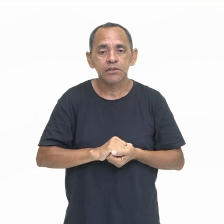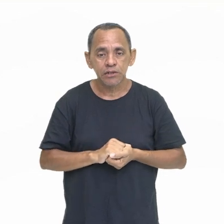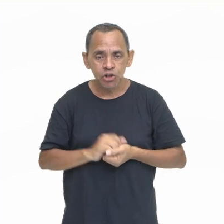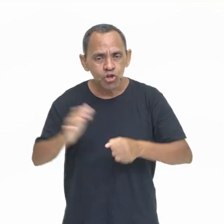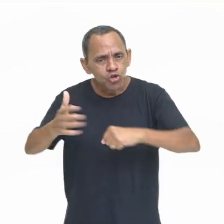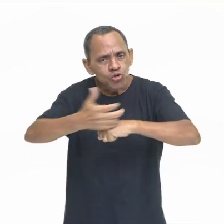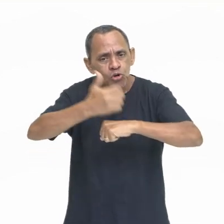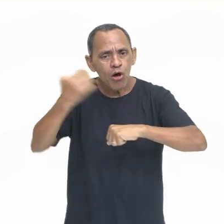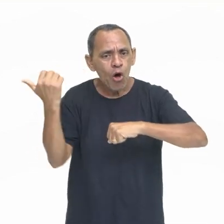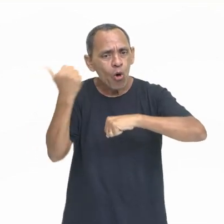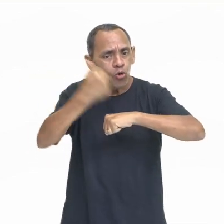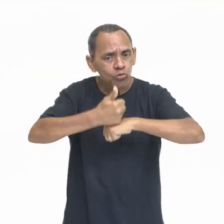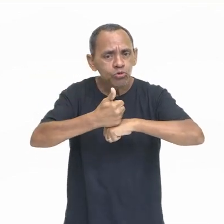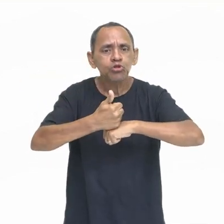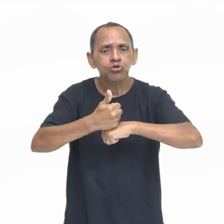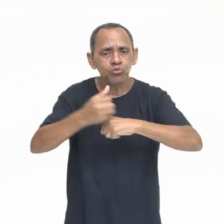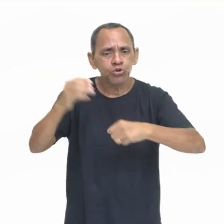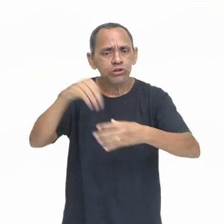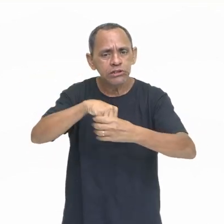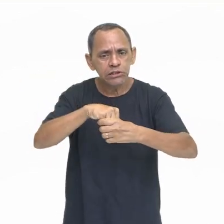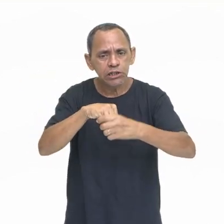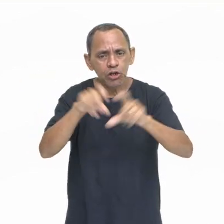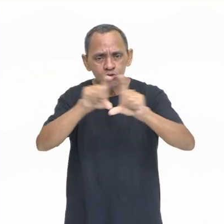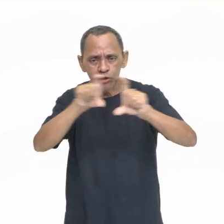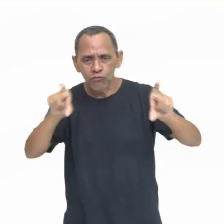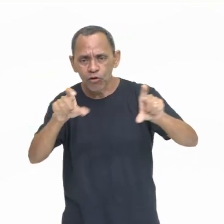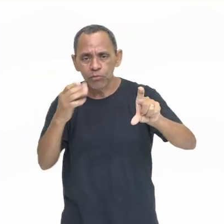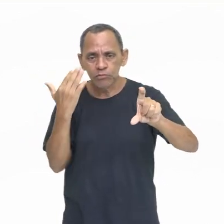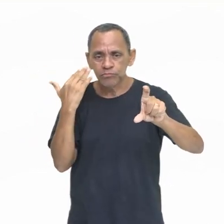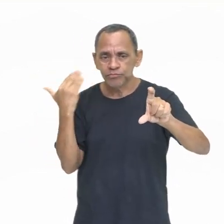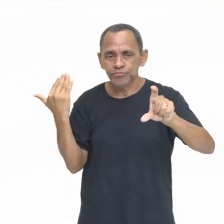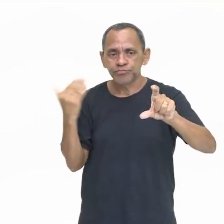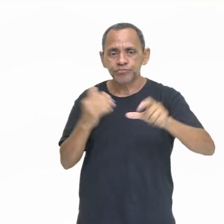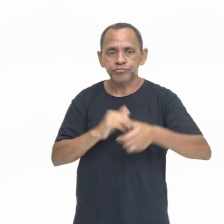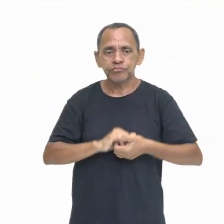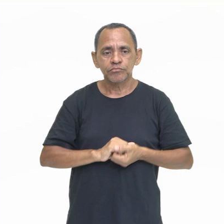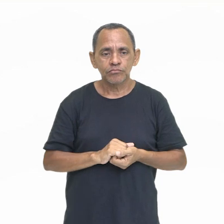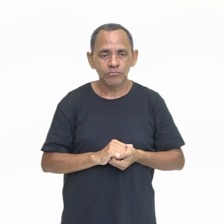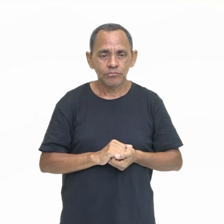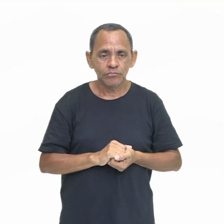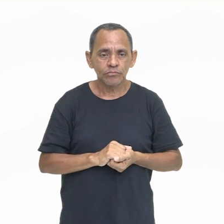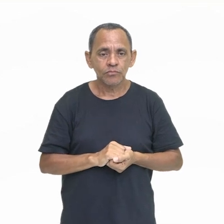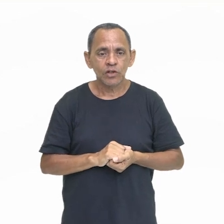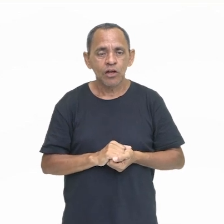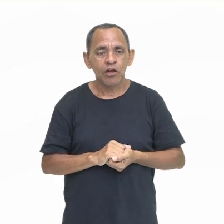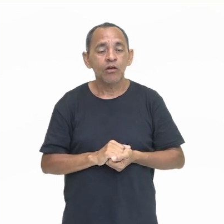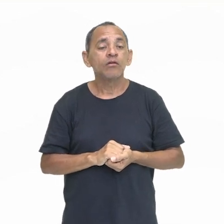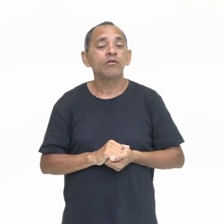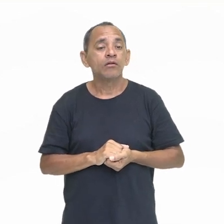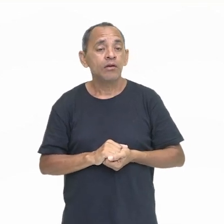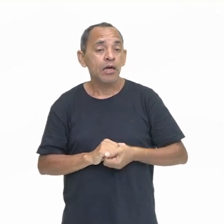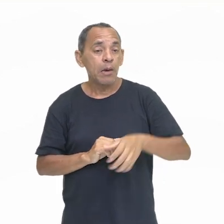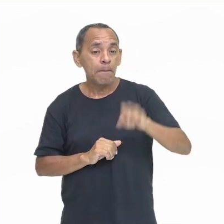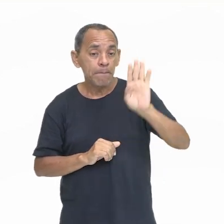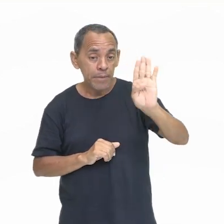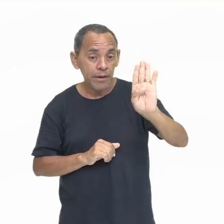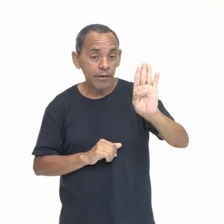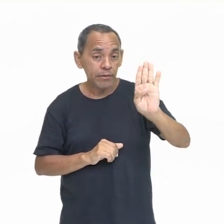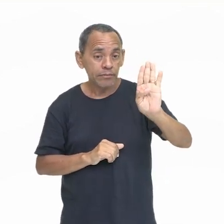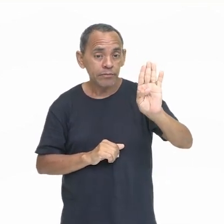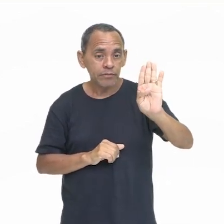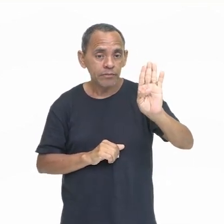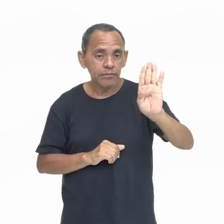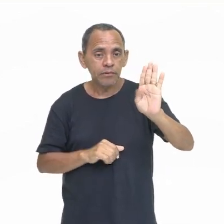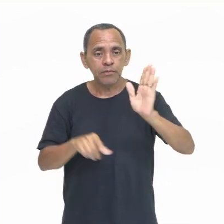do vértice. É só substituir na fórmula. A fórmula que nos dá o x do vértice, substituindo, então, o valor